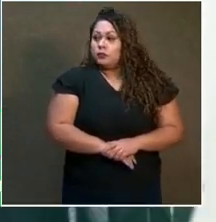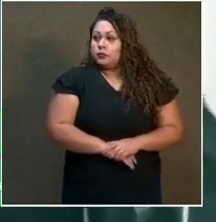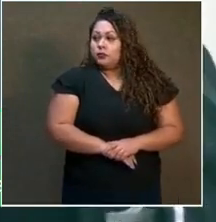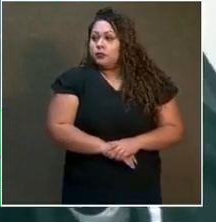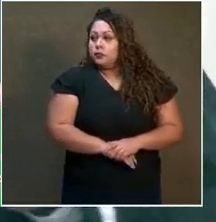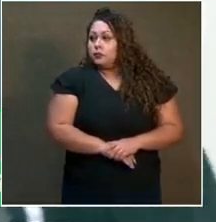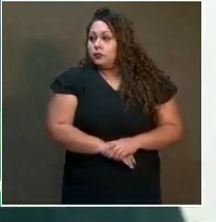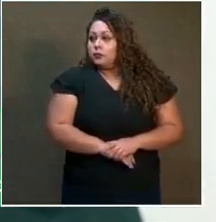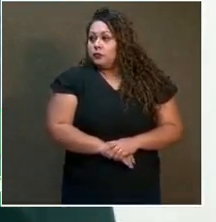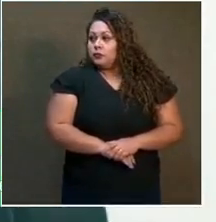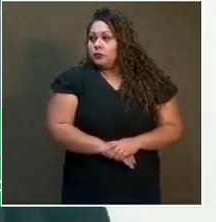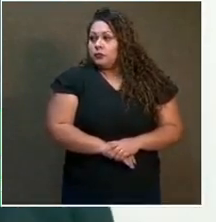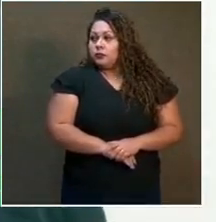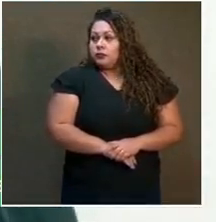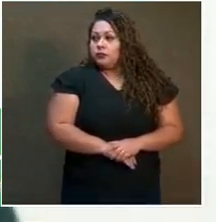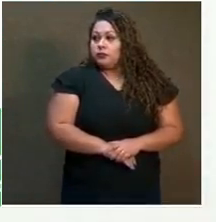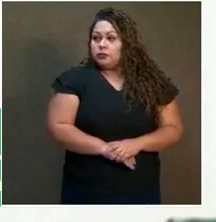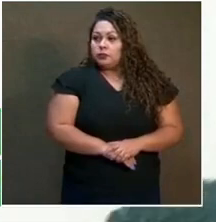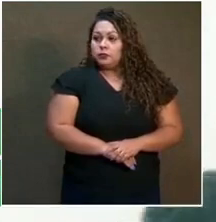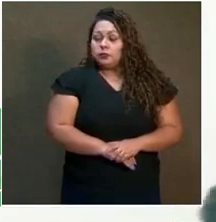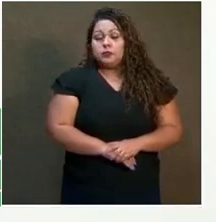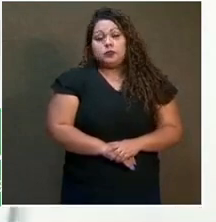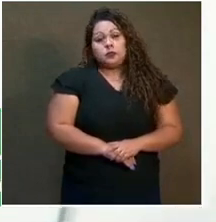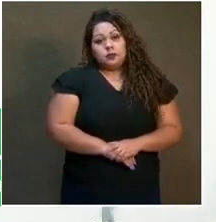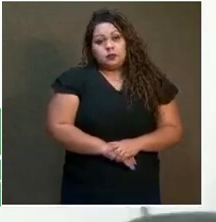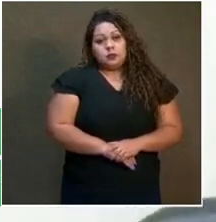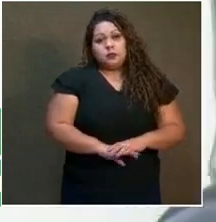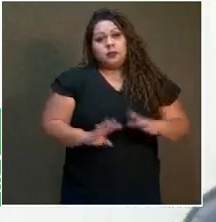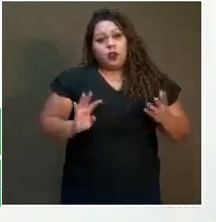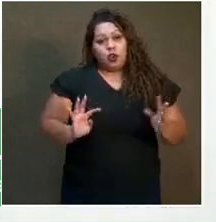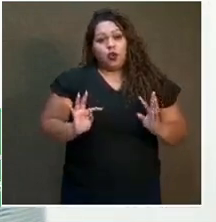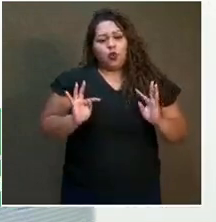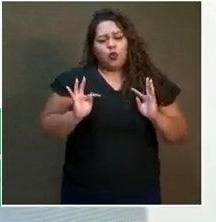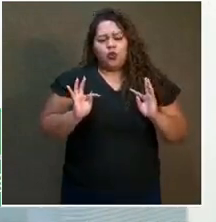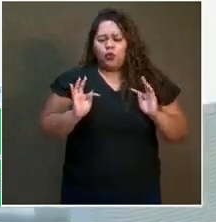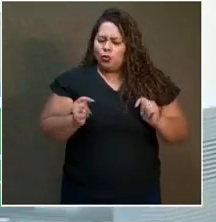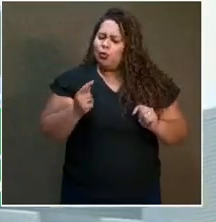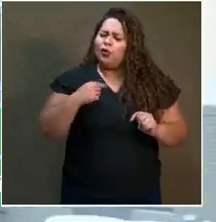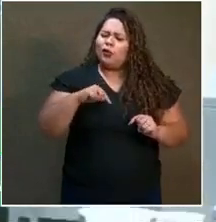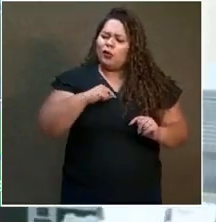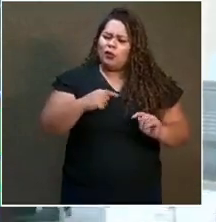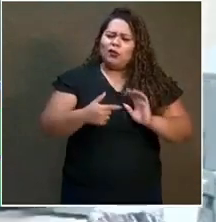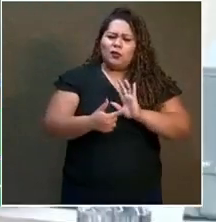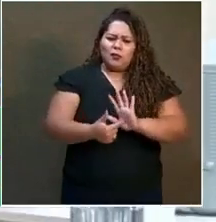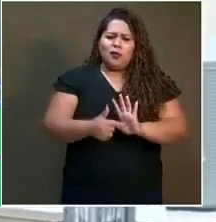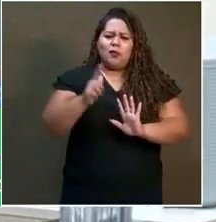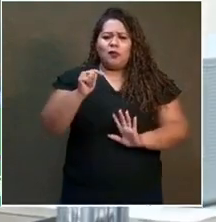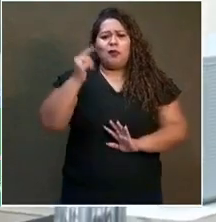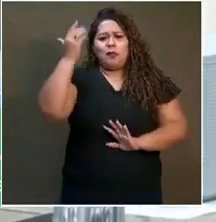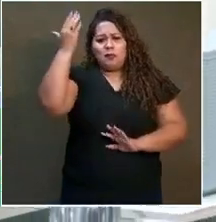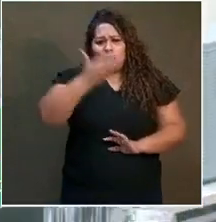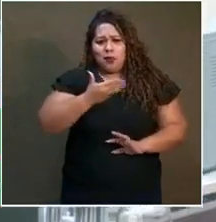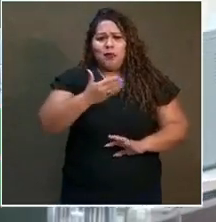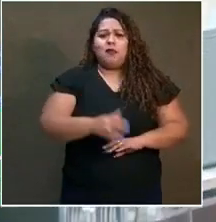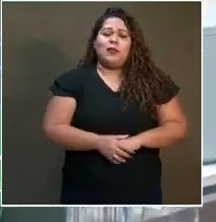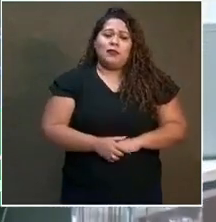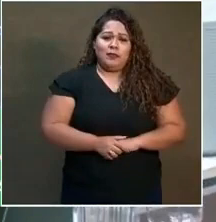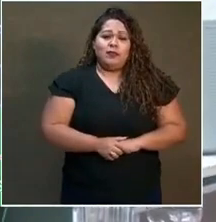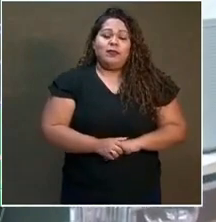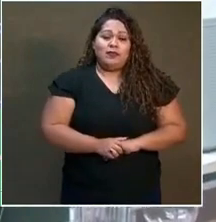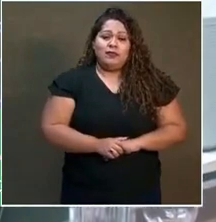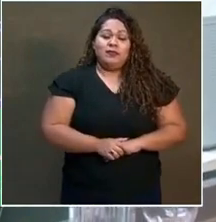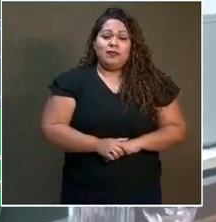Deixa aí, deixa aí. Tudo que nós estamos apresentando, volto a repetir, é com provas. É, são com elementos de prova.